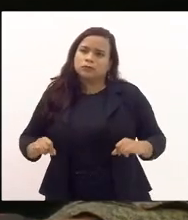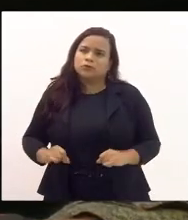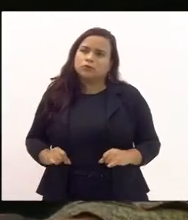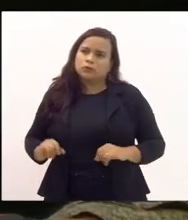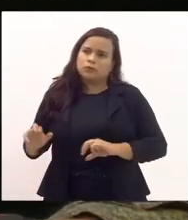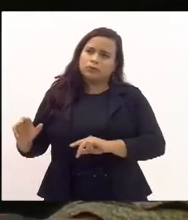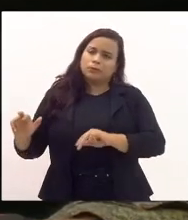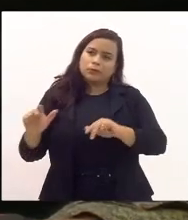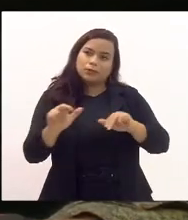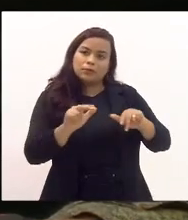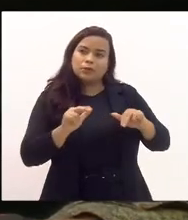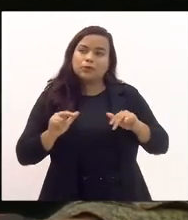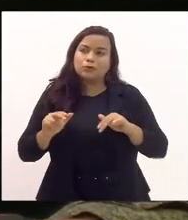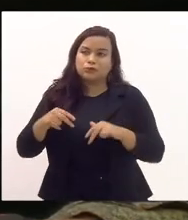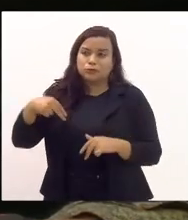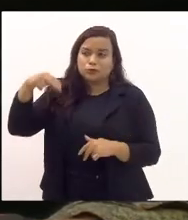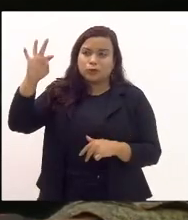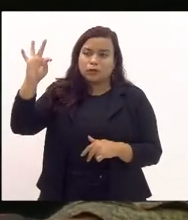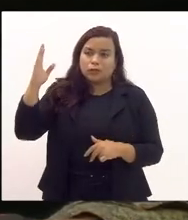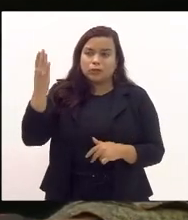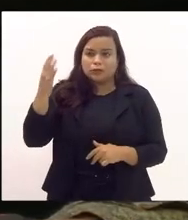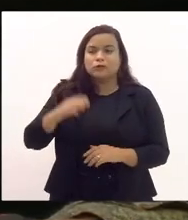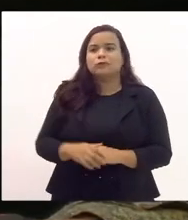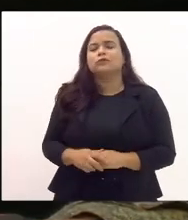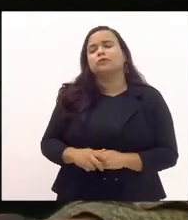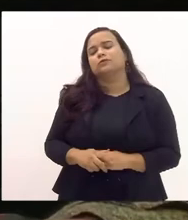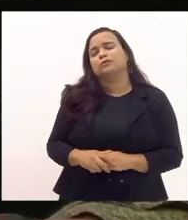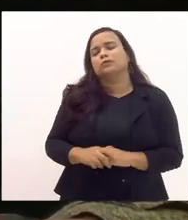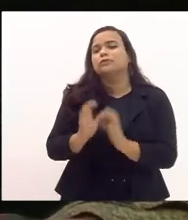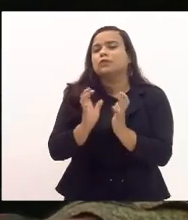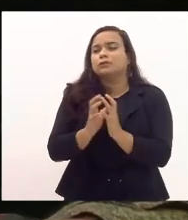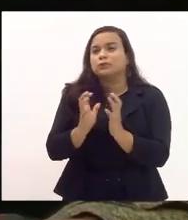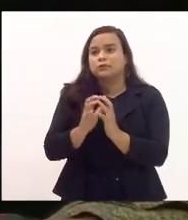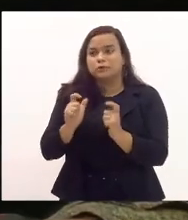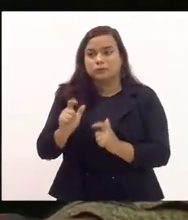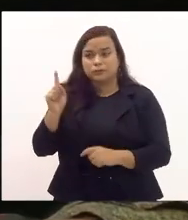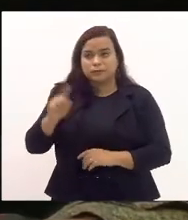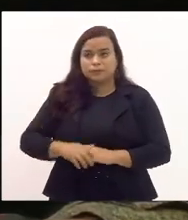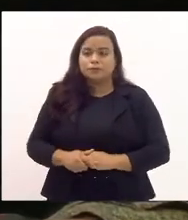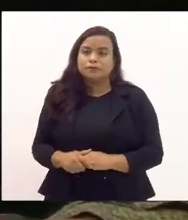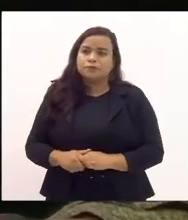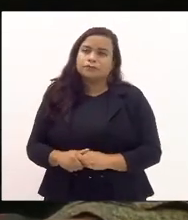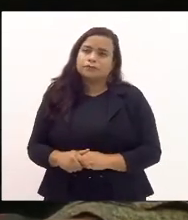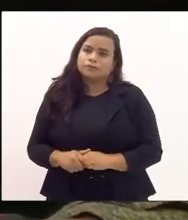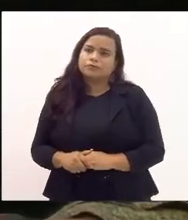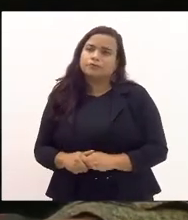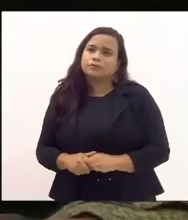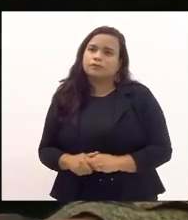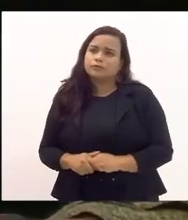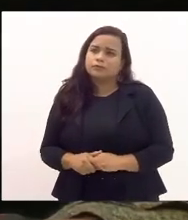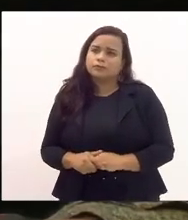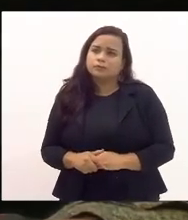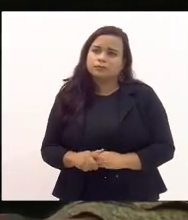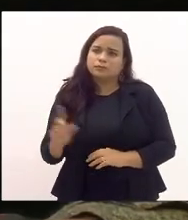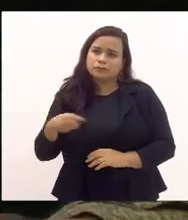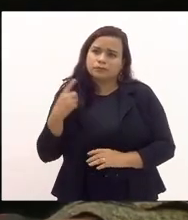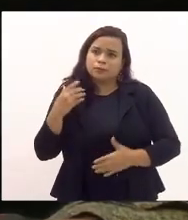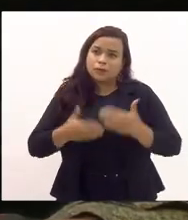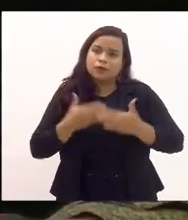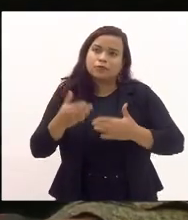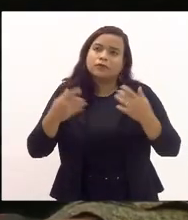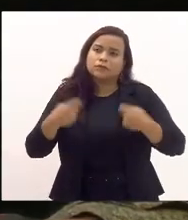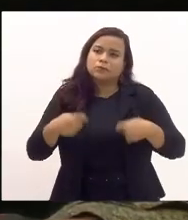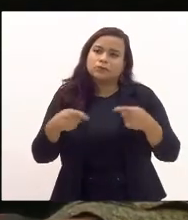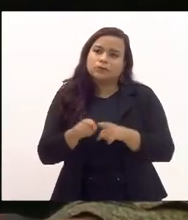nossos irmãos do Nordeste lá em Recife o que a gente avance net